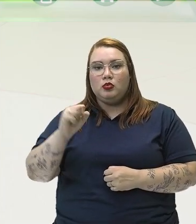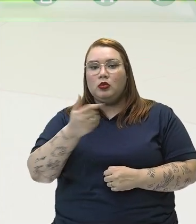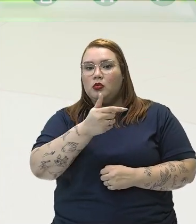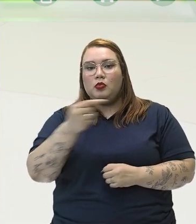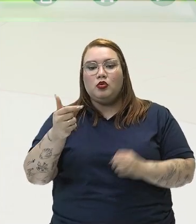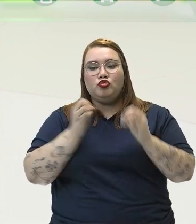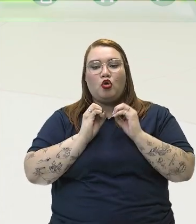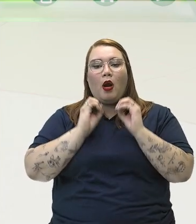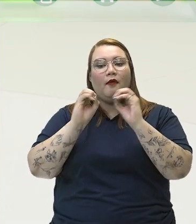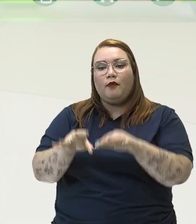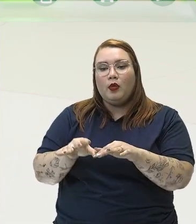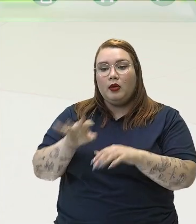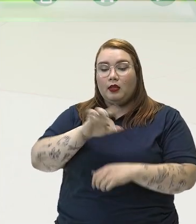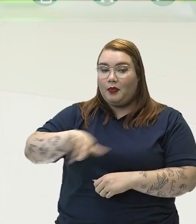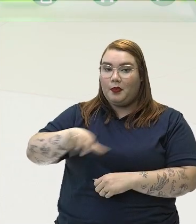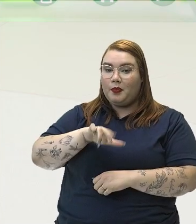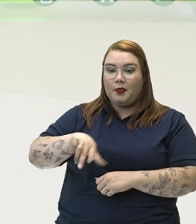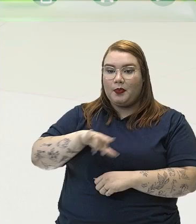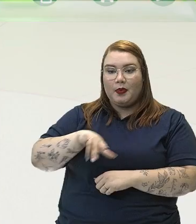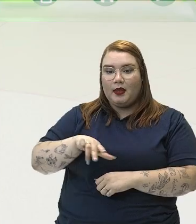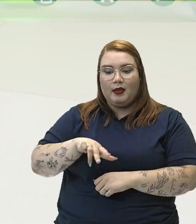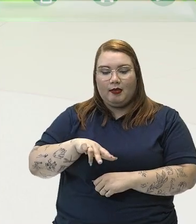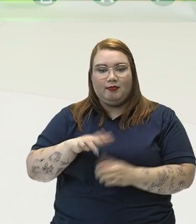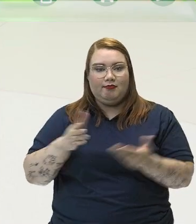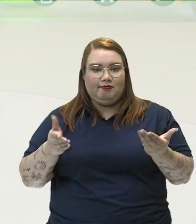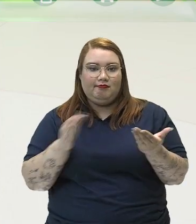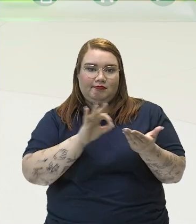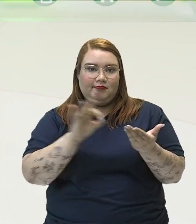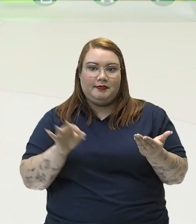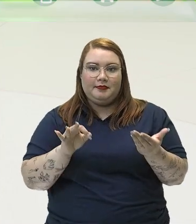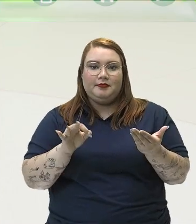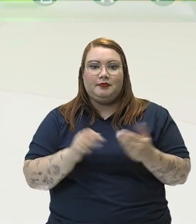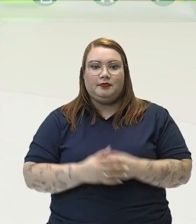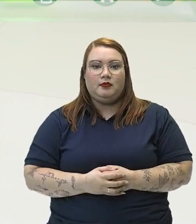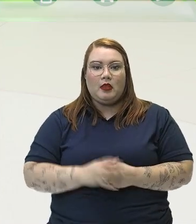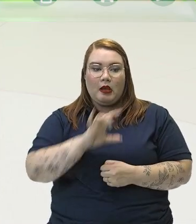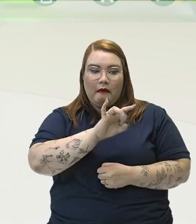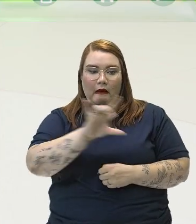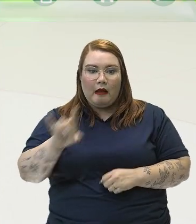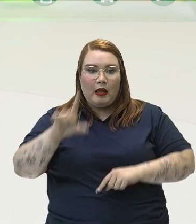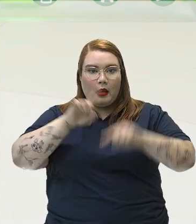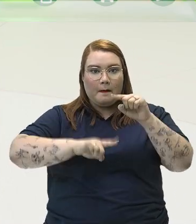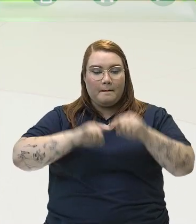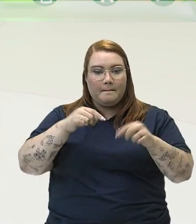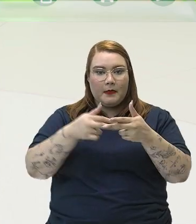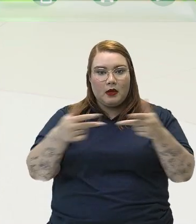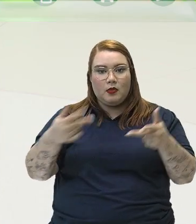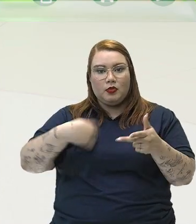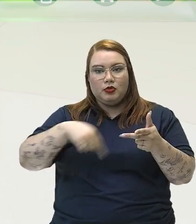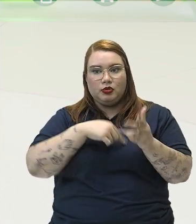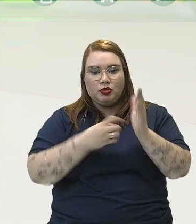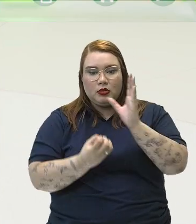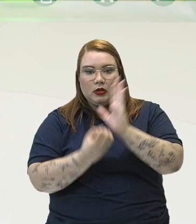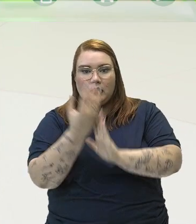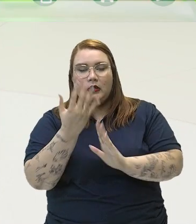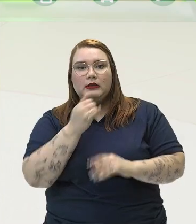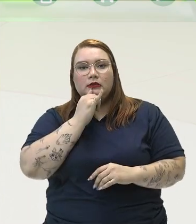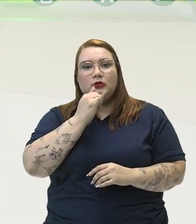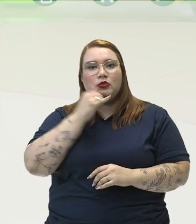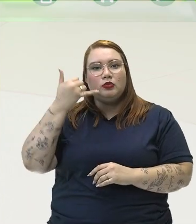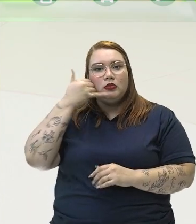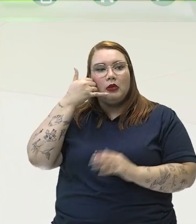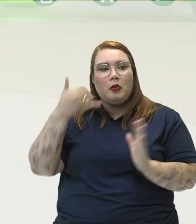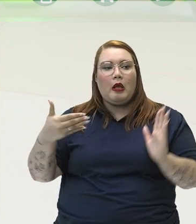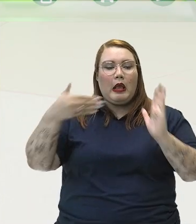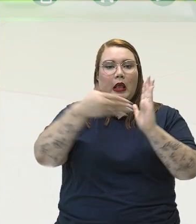não existe, ele é um sistema fechado, né? Cada resíduo que geramos, do celular ao óleo